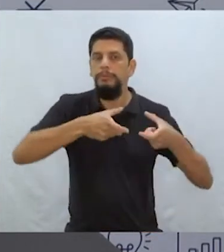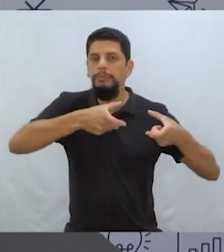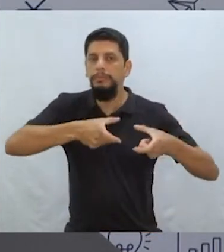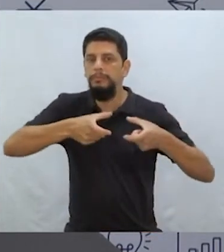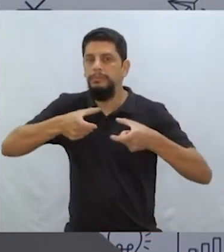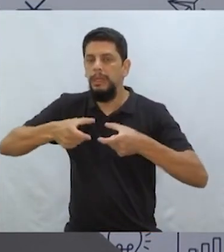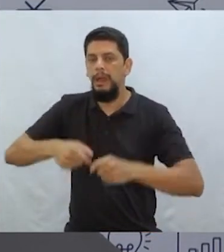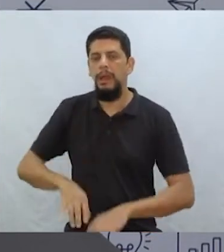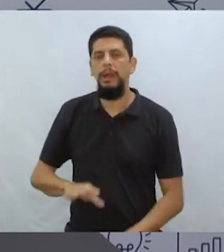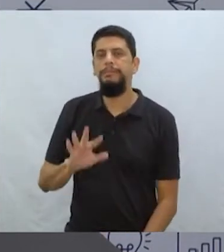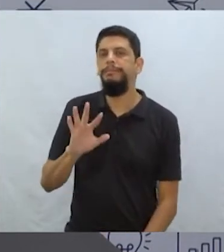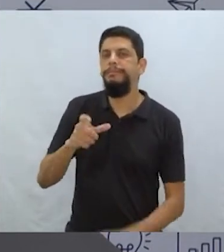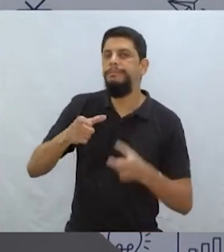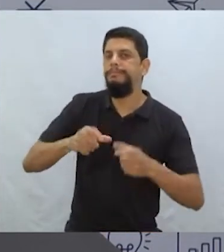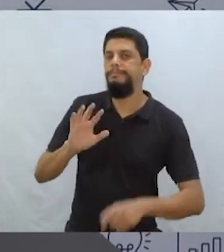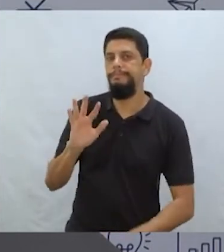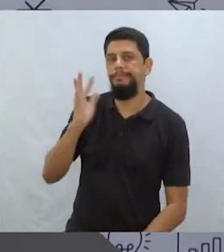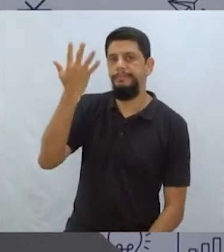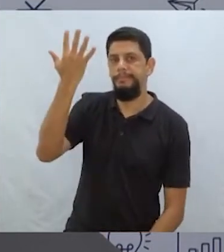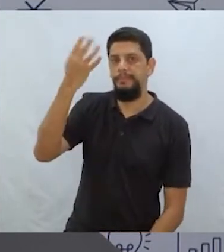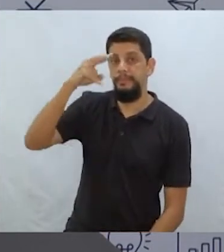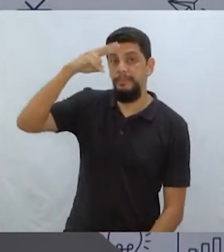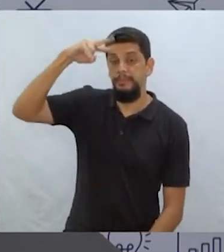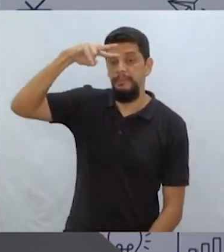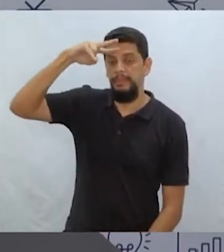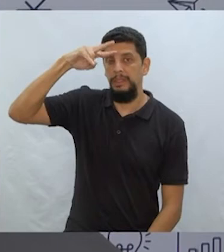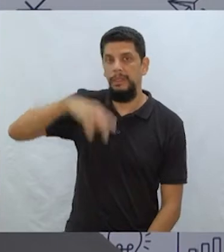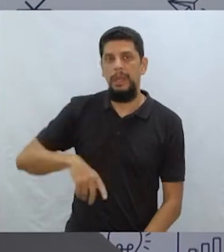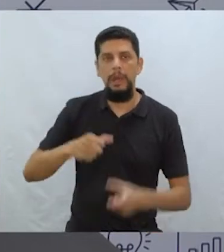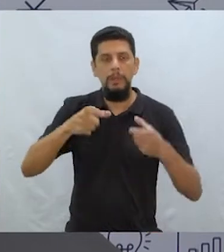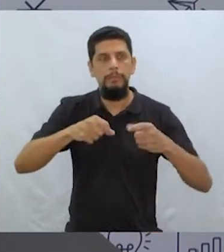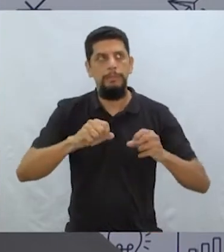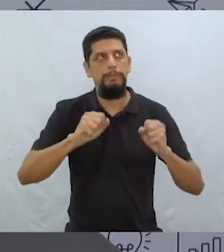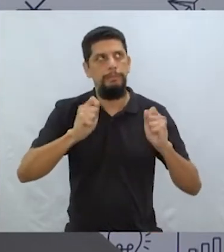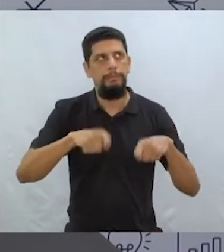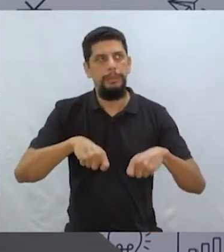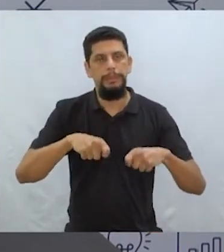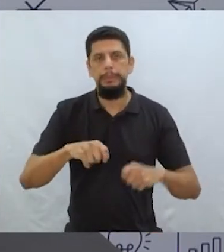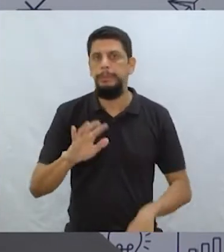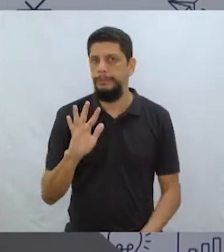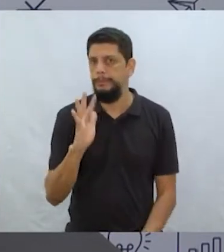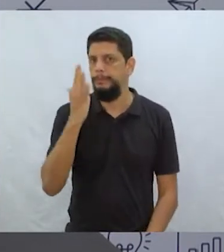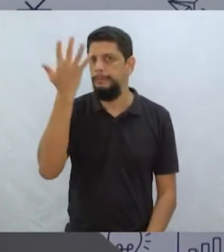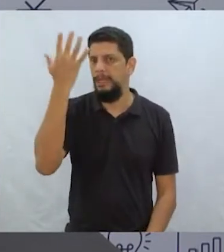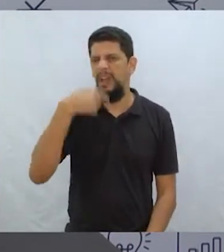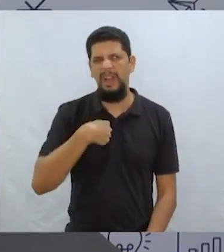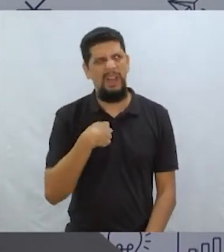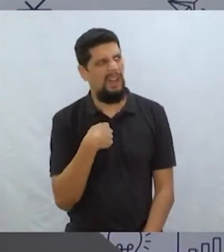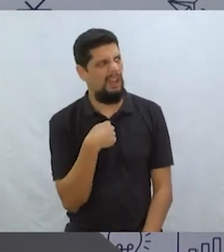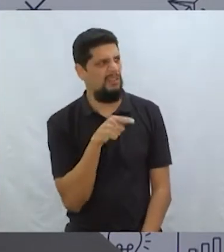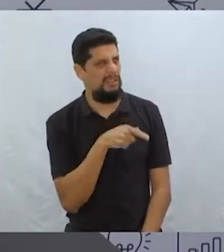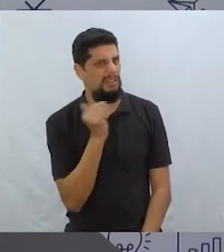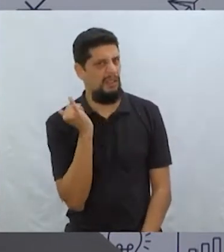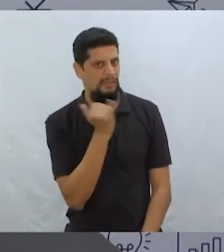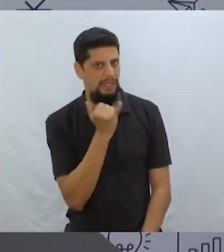ambiente ou seja onde vai acontecer a história onde que ela poderia acontecer ah Professor você já disse que vai